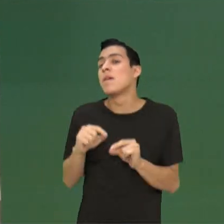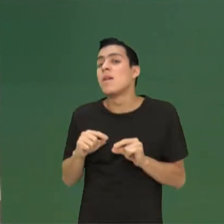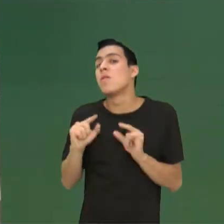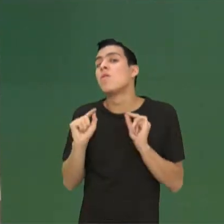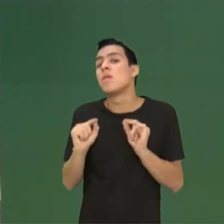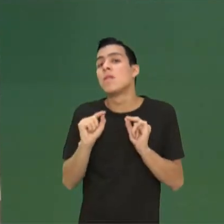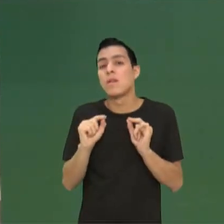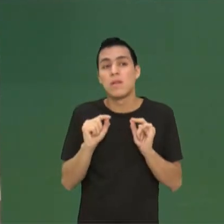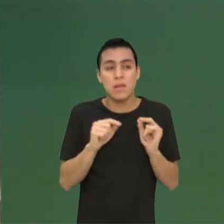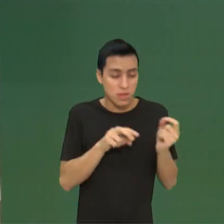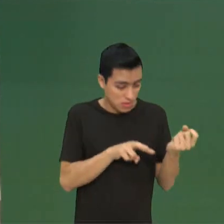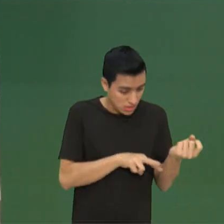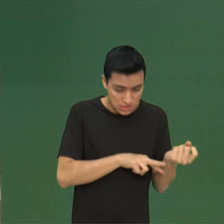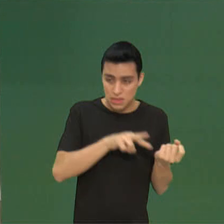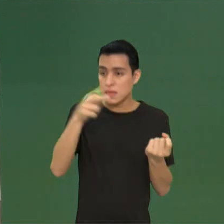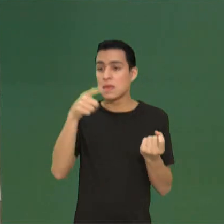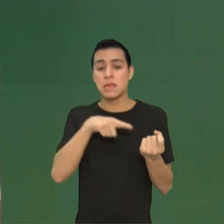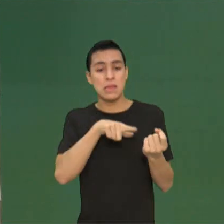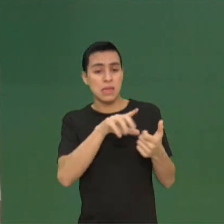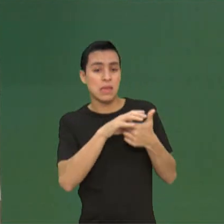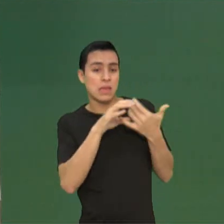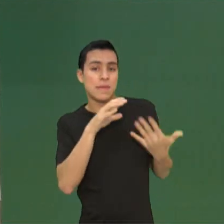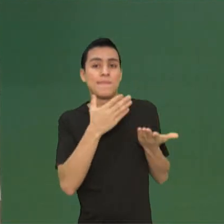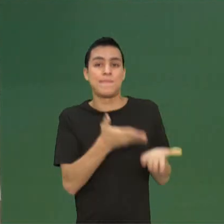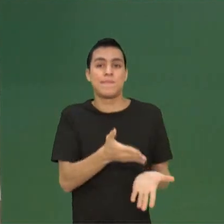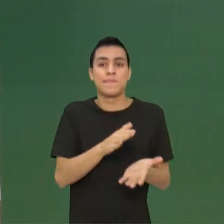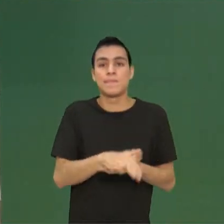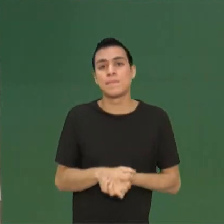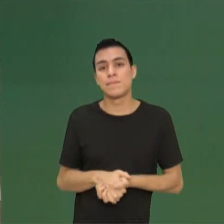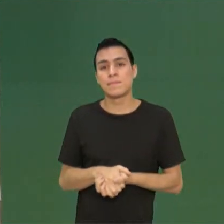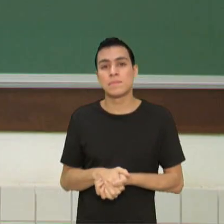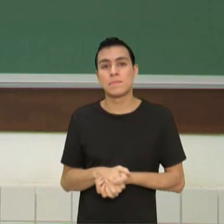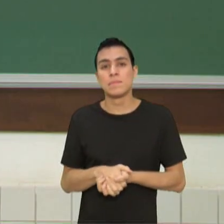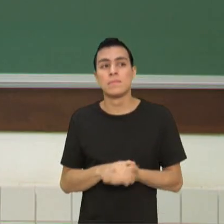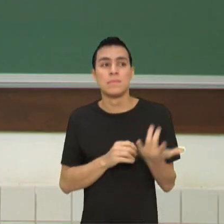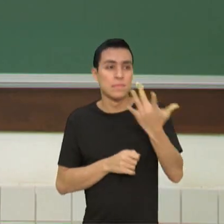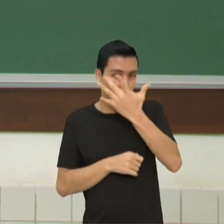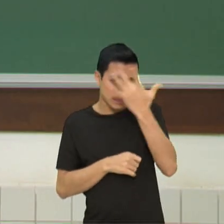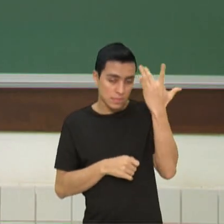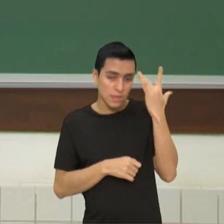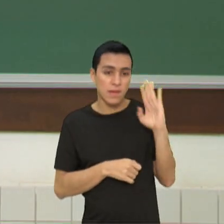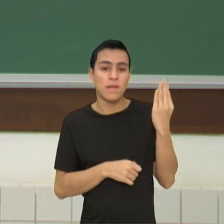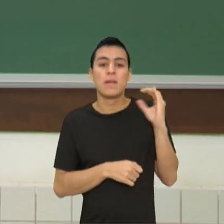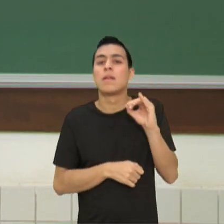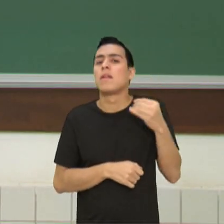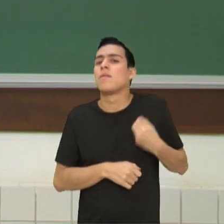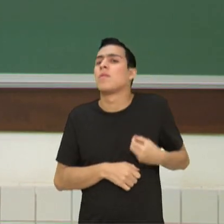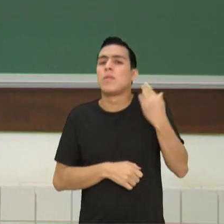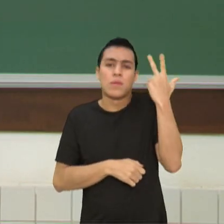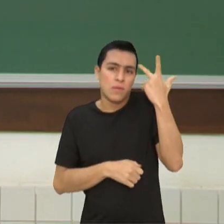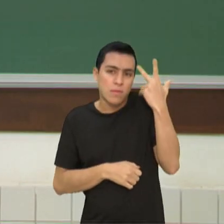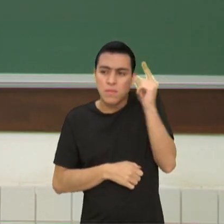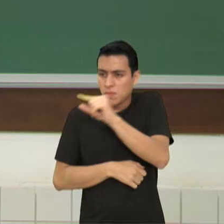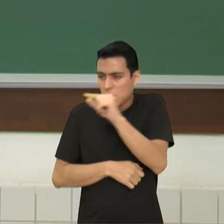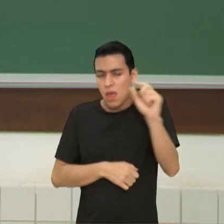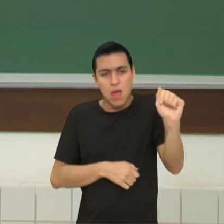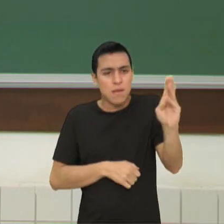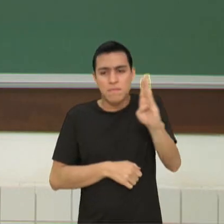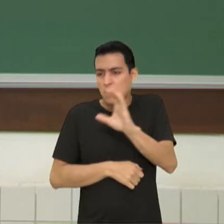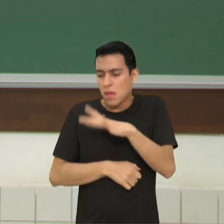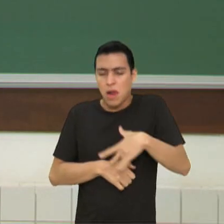O plasma do sangue de James é especial porque tem um anticorpo anti-D. E esse plasma foi utilizado para produzir um remédio